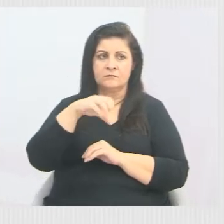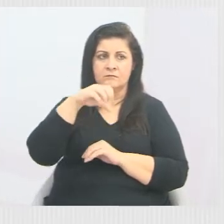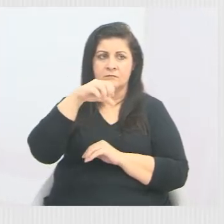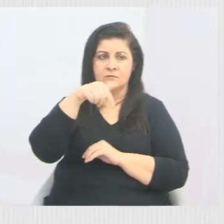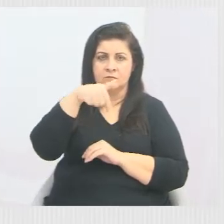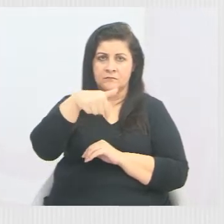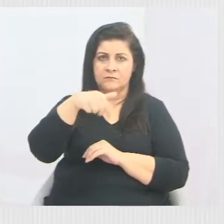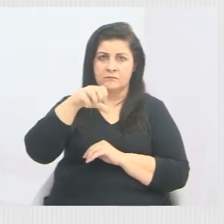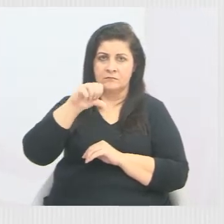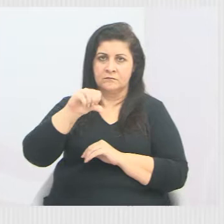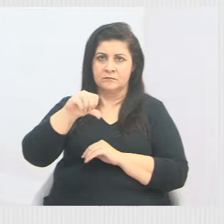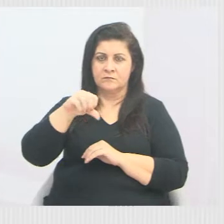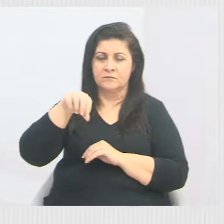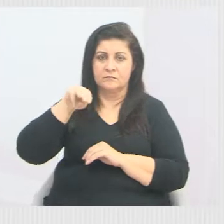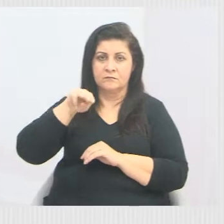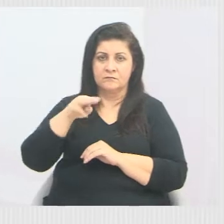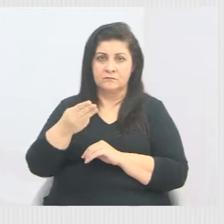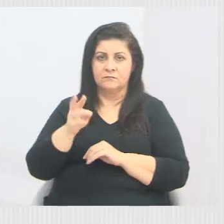79.691.000.